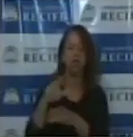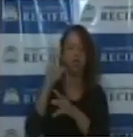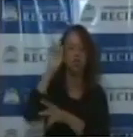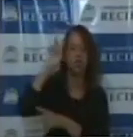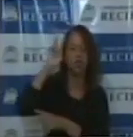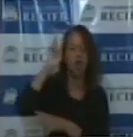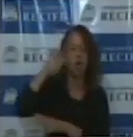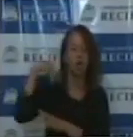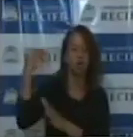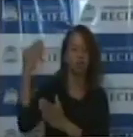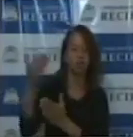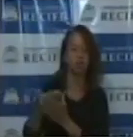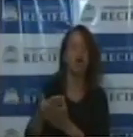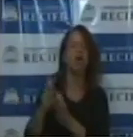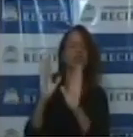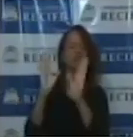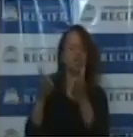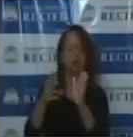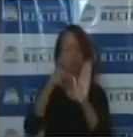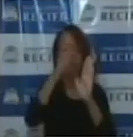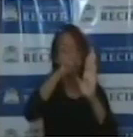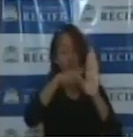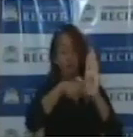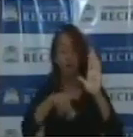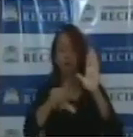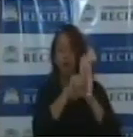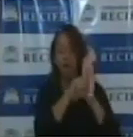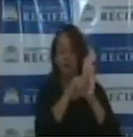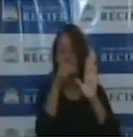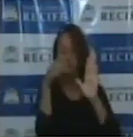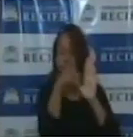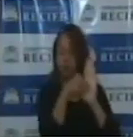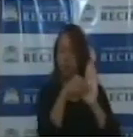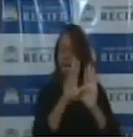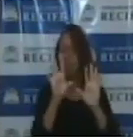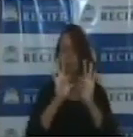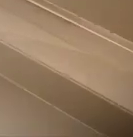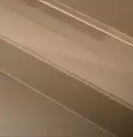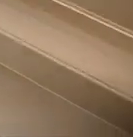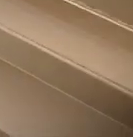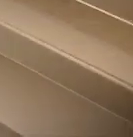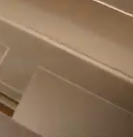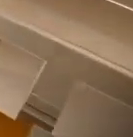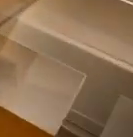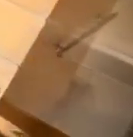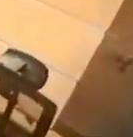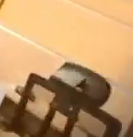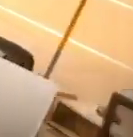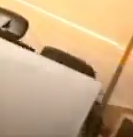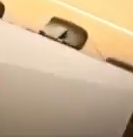de busto, seja feito mediante projeto de lei e não por simples requerimento.